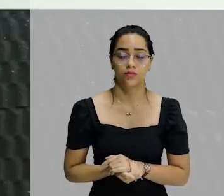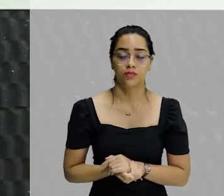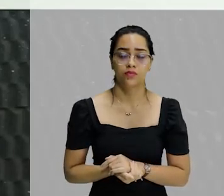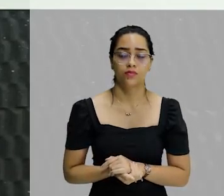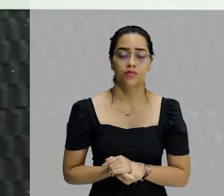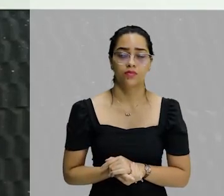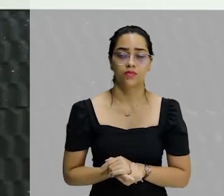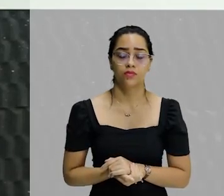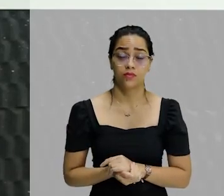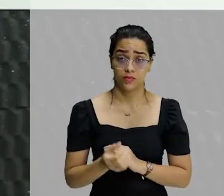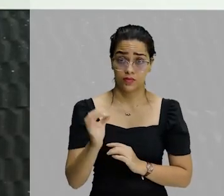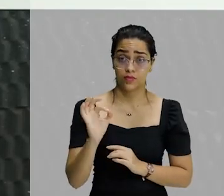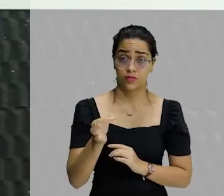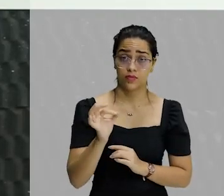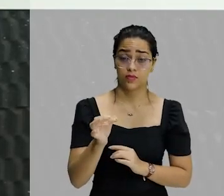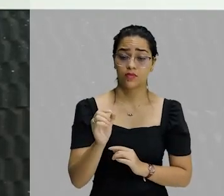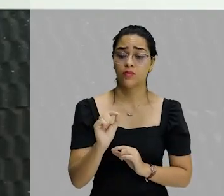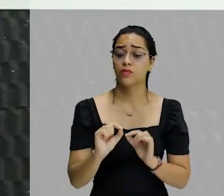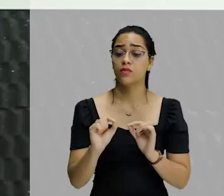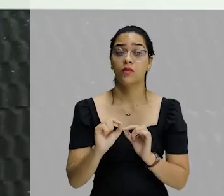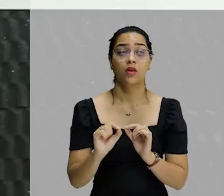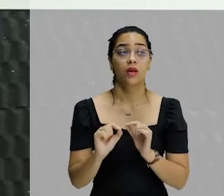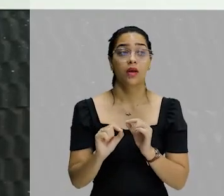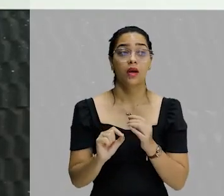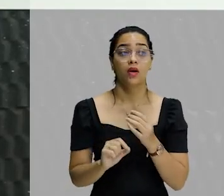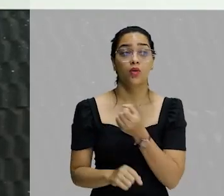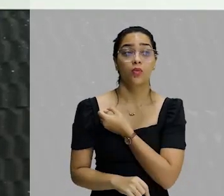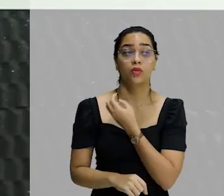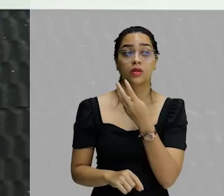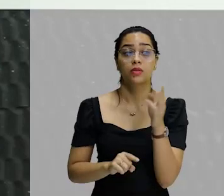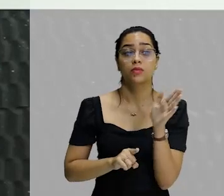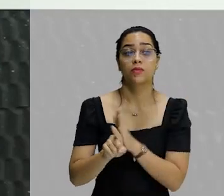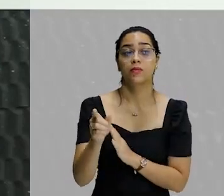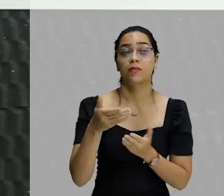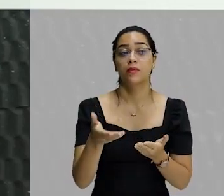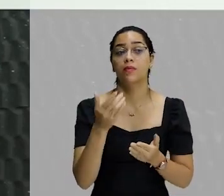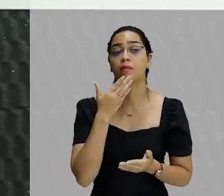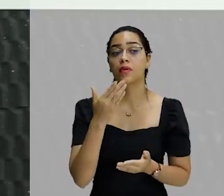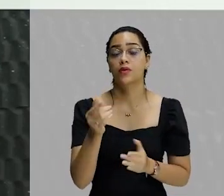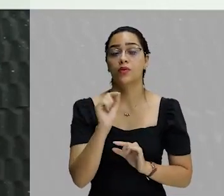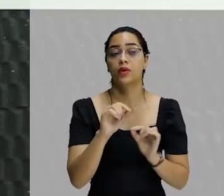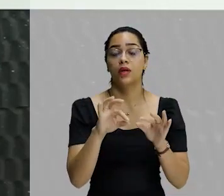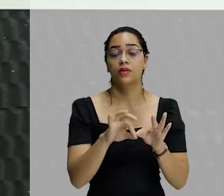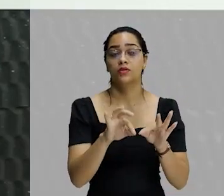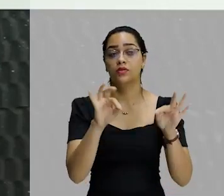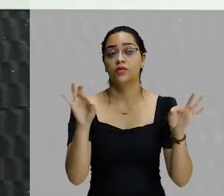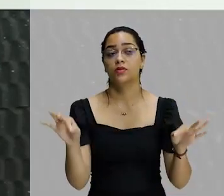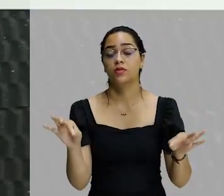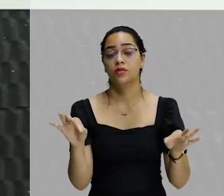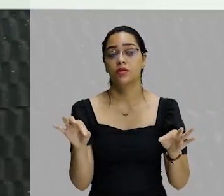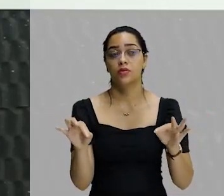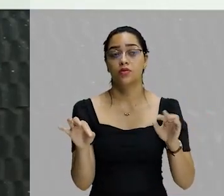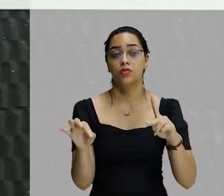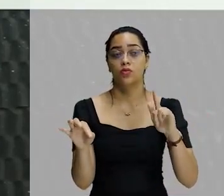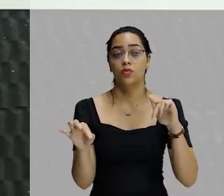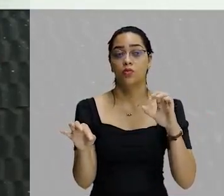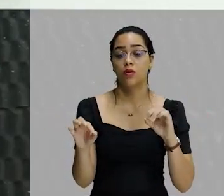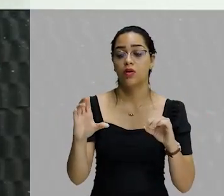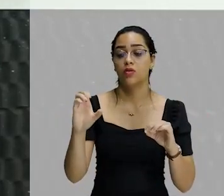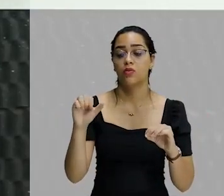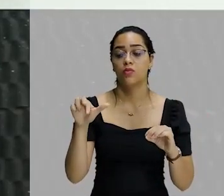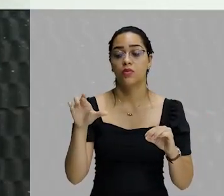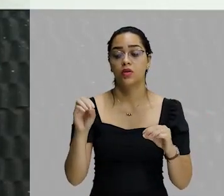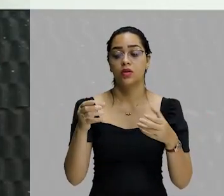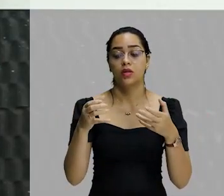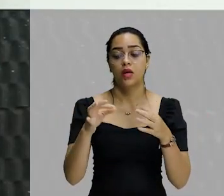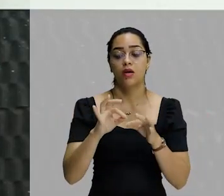aqui. Tá? O que a questão pede é a distância desse plano para o centro. Ou seja, ele quer essa